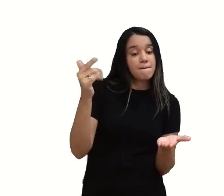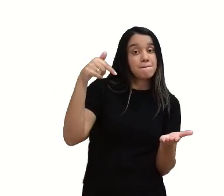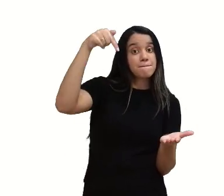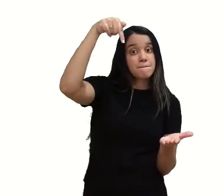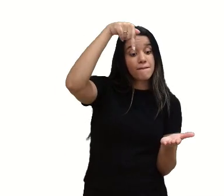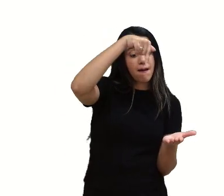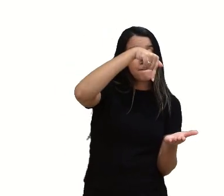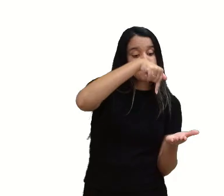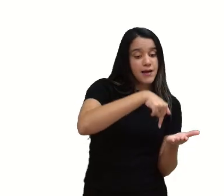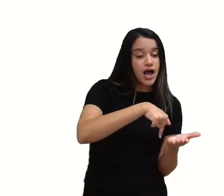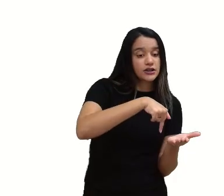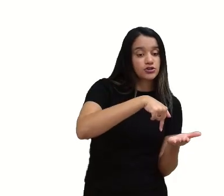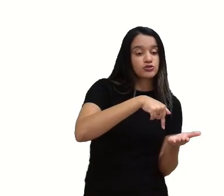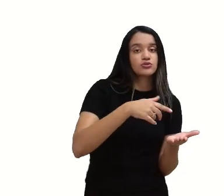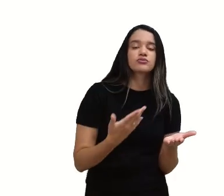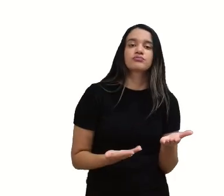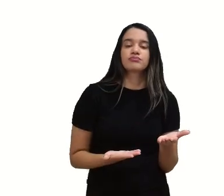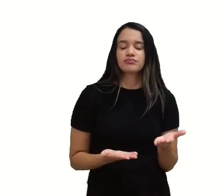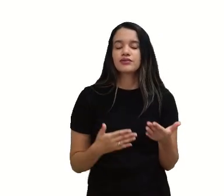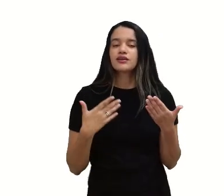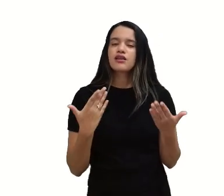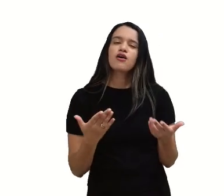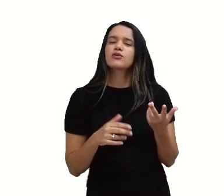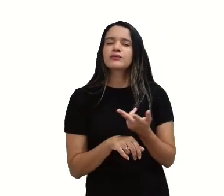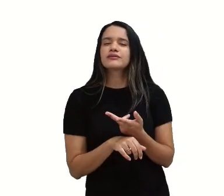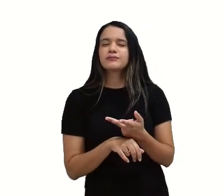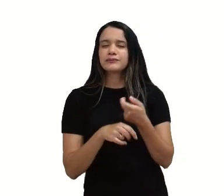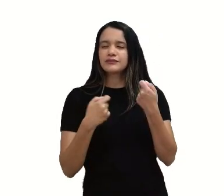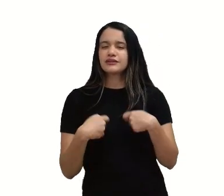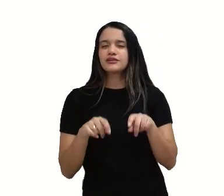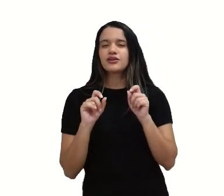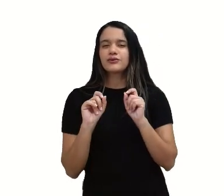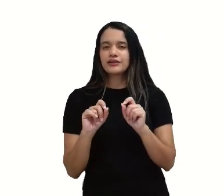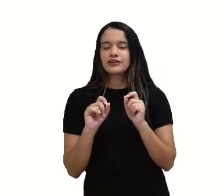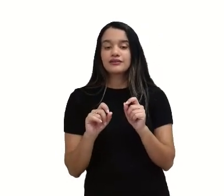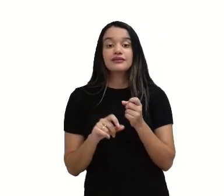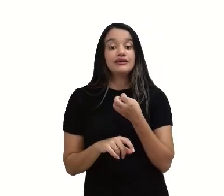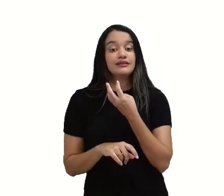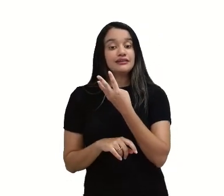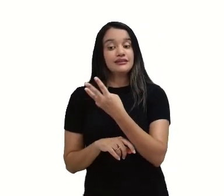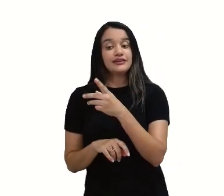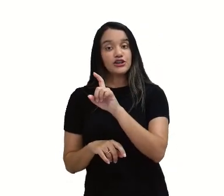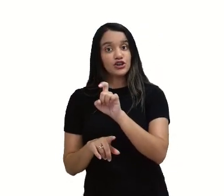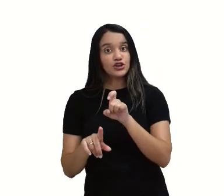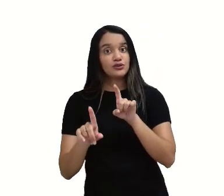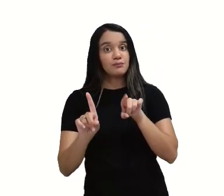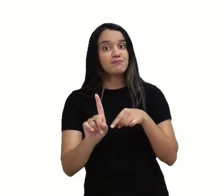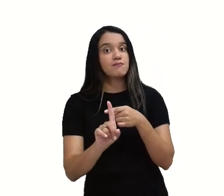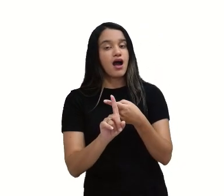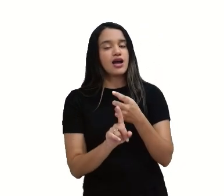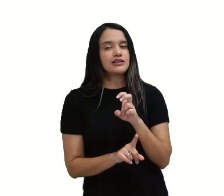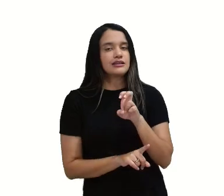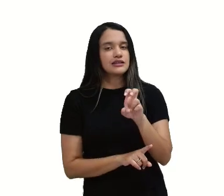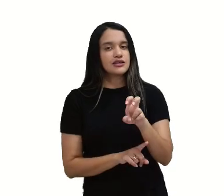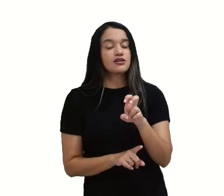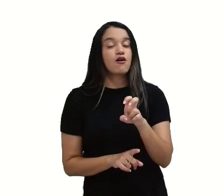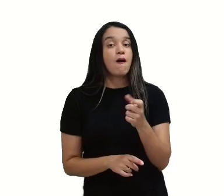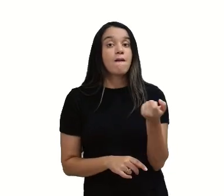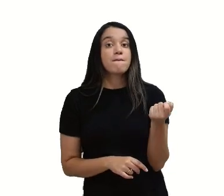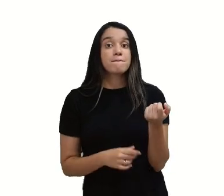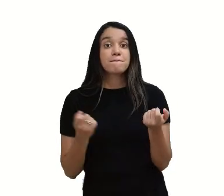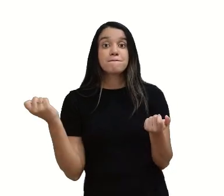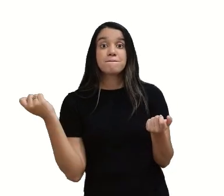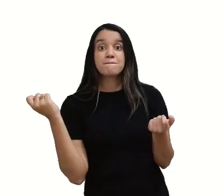baixo. Então, a expressão que eu estou procurando, ela tem que dizer que 3x mais 5 é maior do